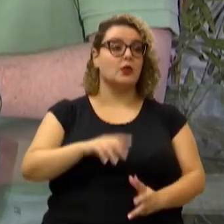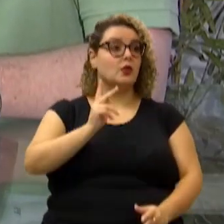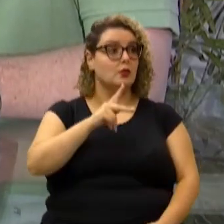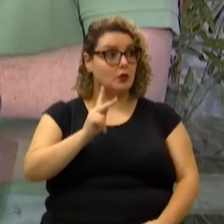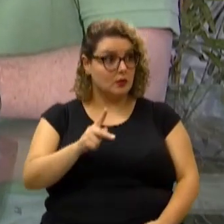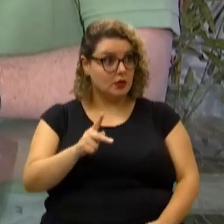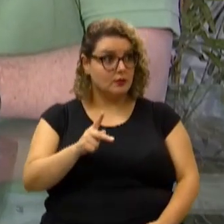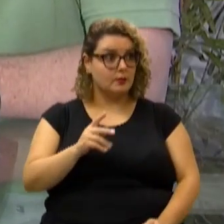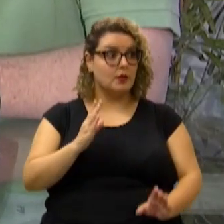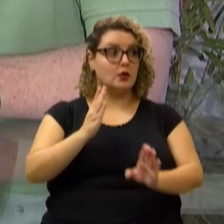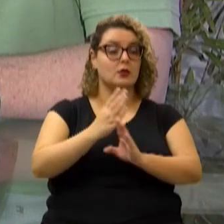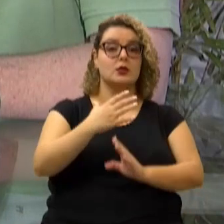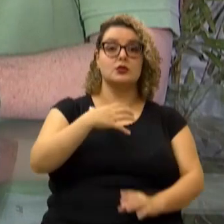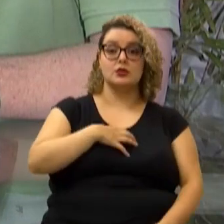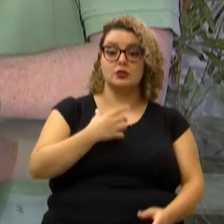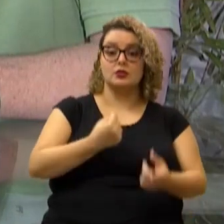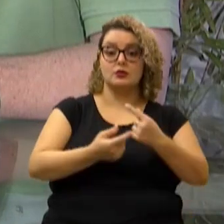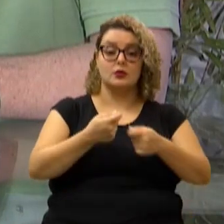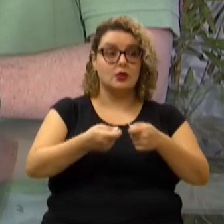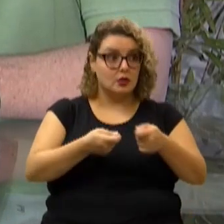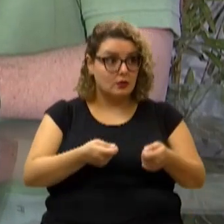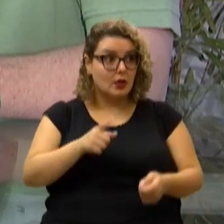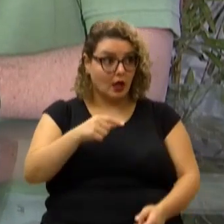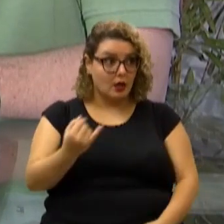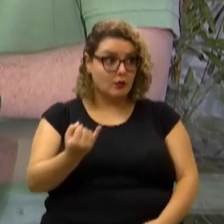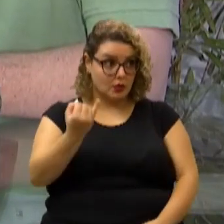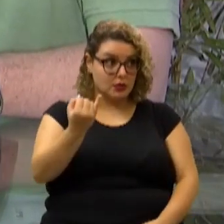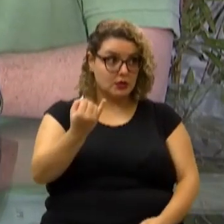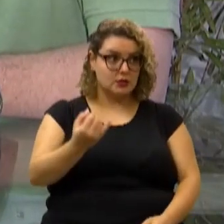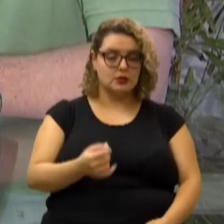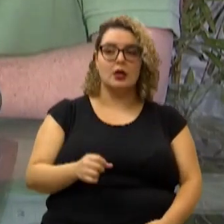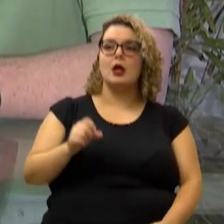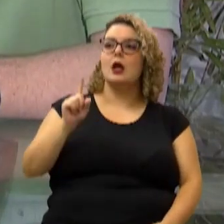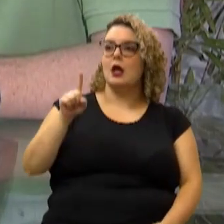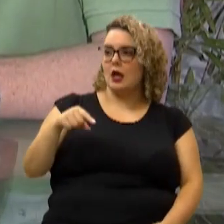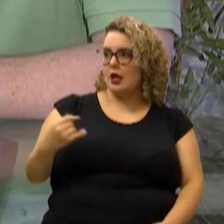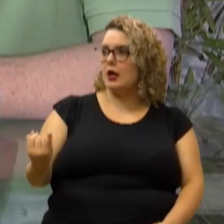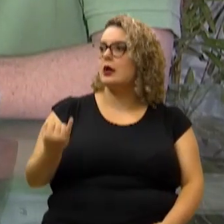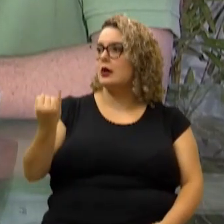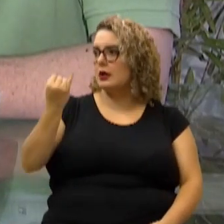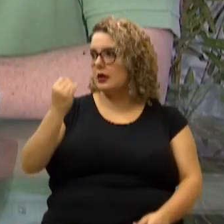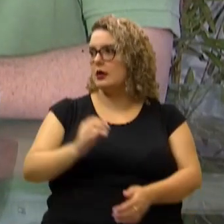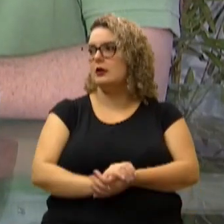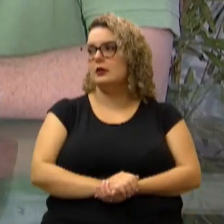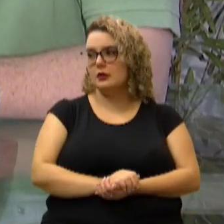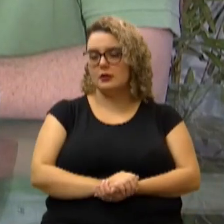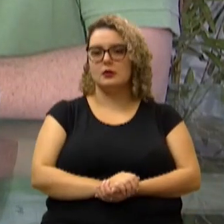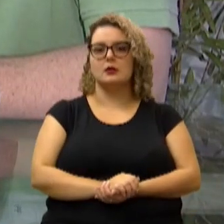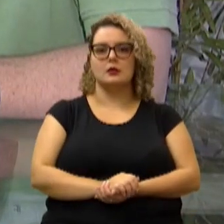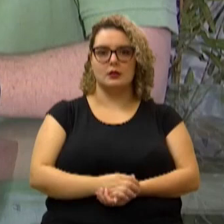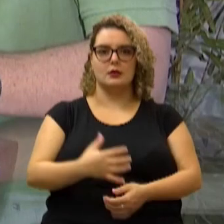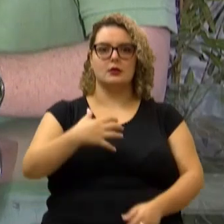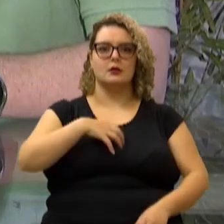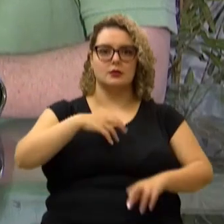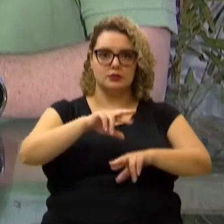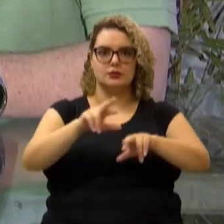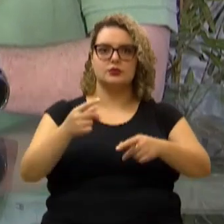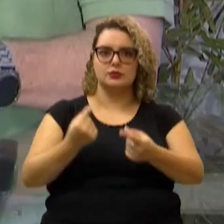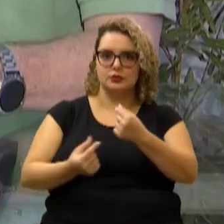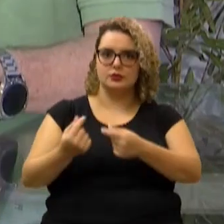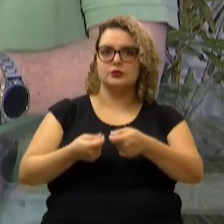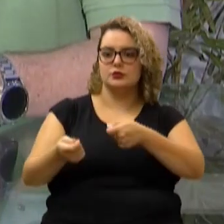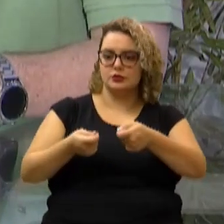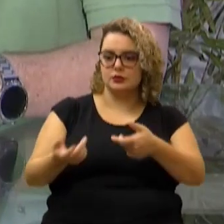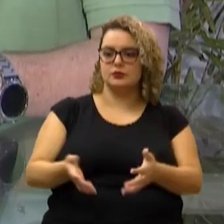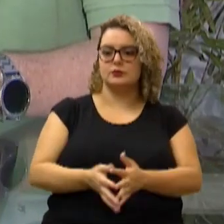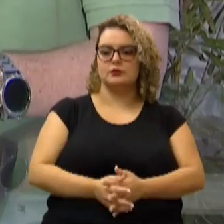e professor encontrar formas de economizar é essencial também é muito importante encontrar formas de você